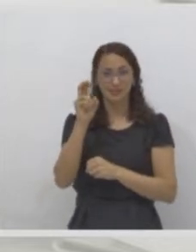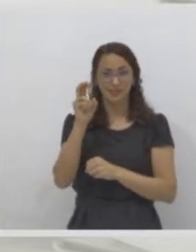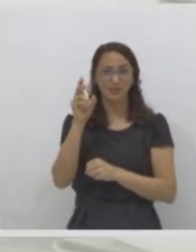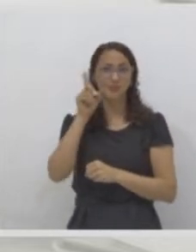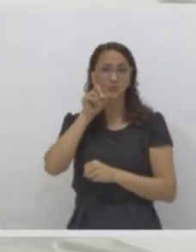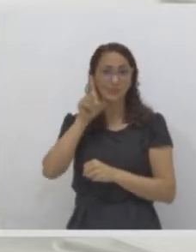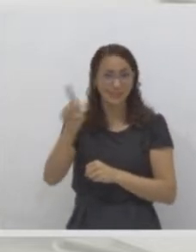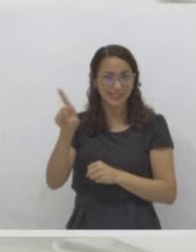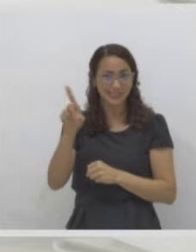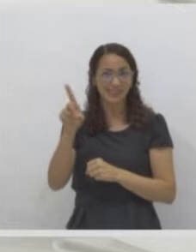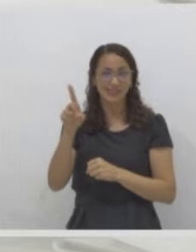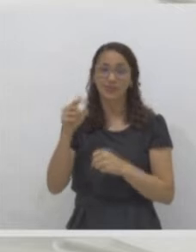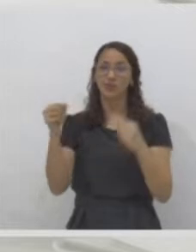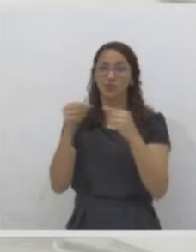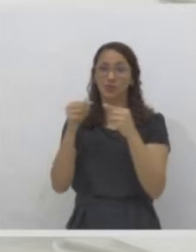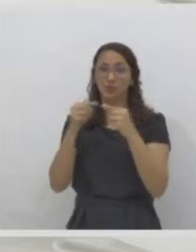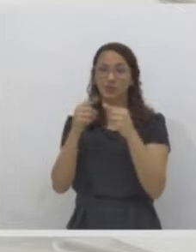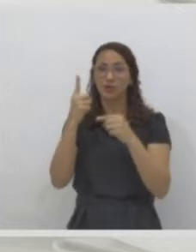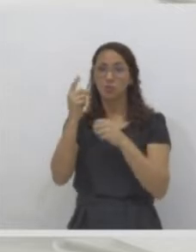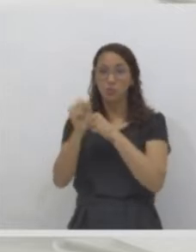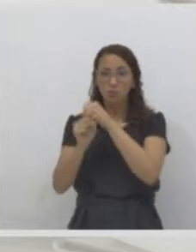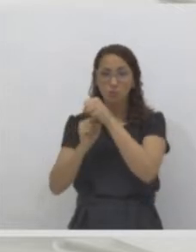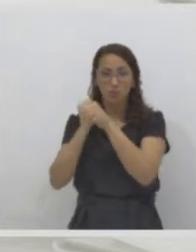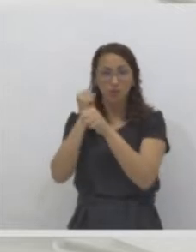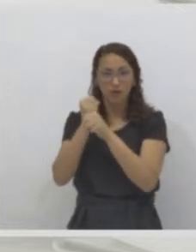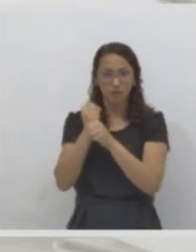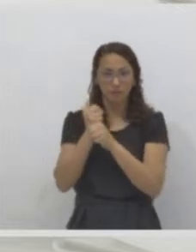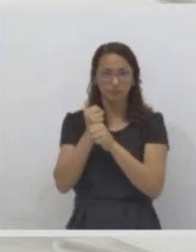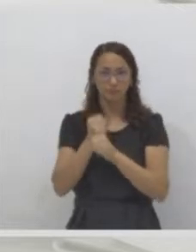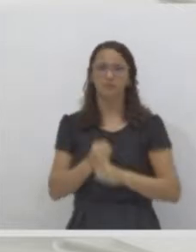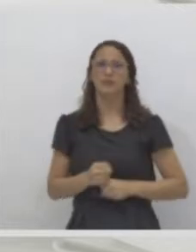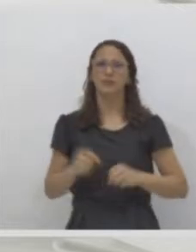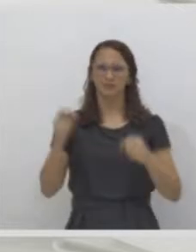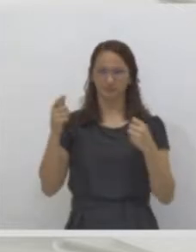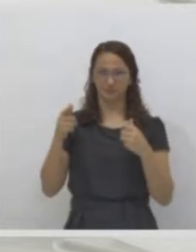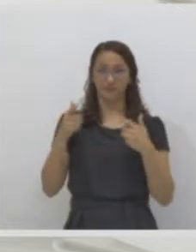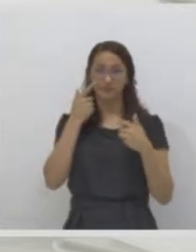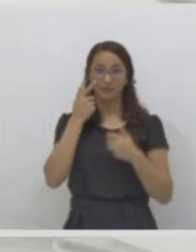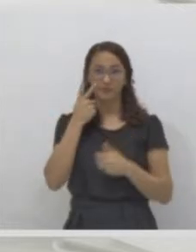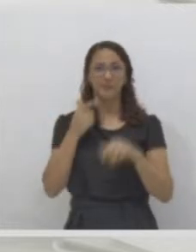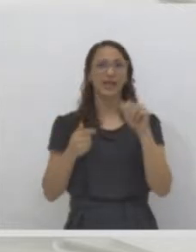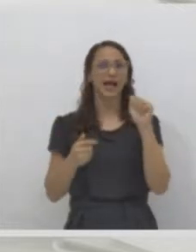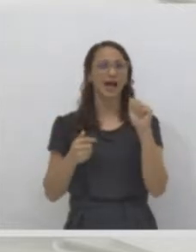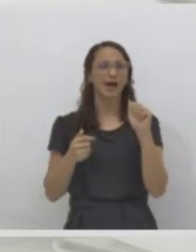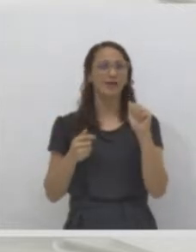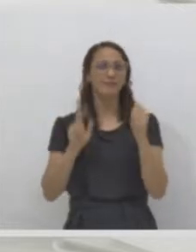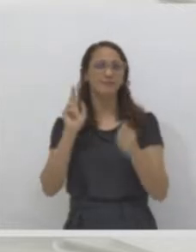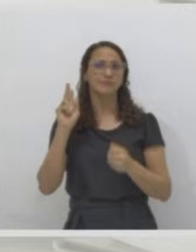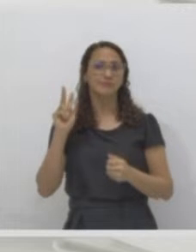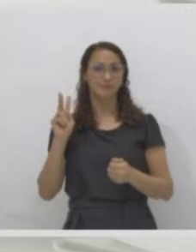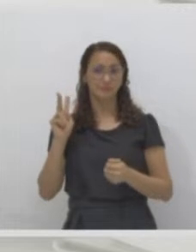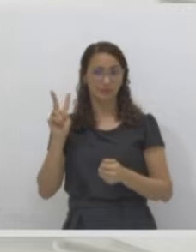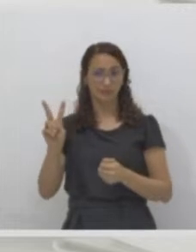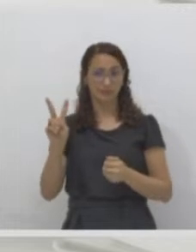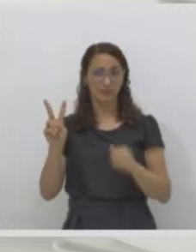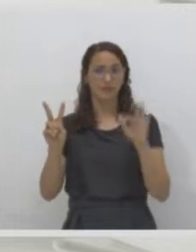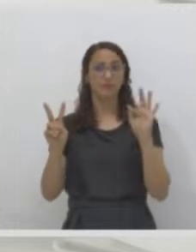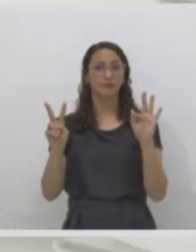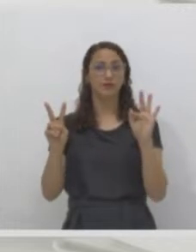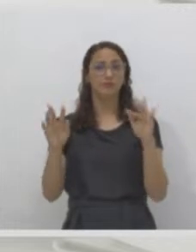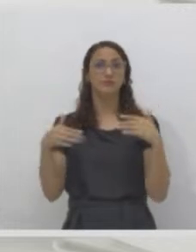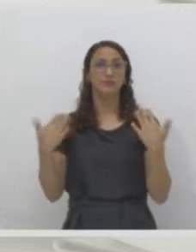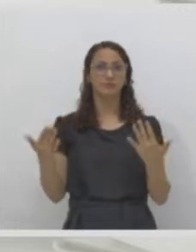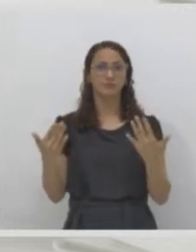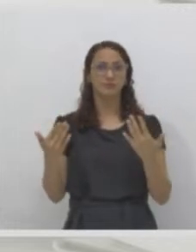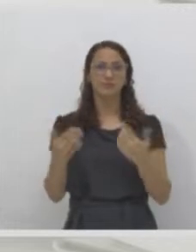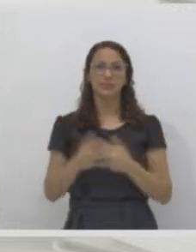ano terrestre. Então, vamos ver aí. A letra A, você acha que é verdadeira ou falsa? A